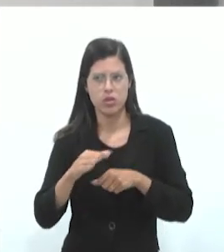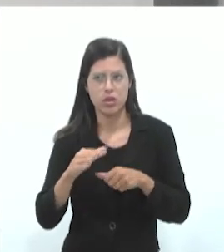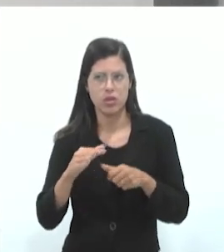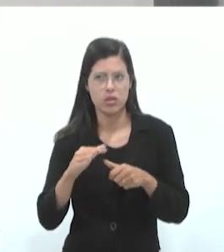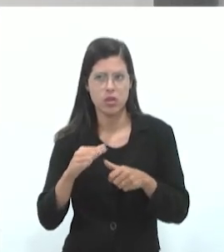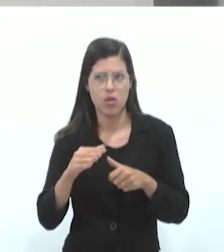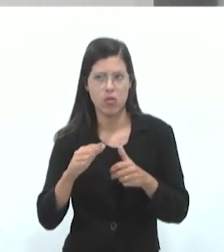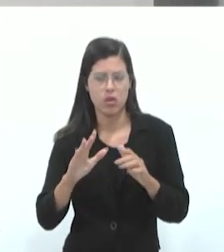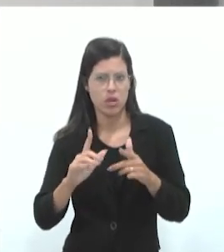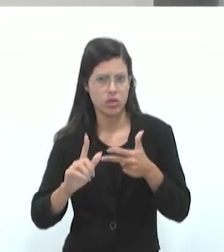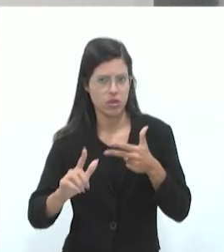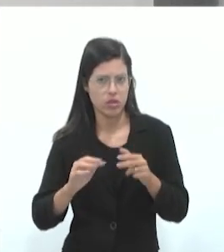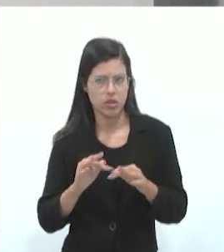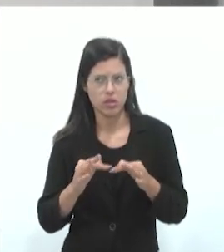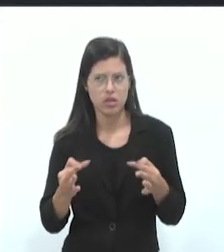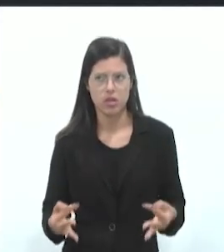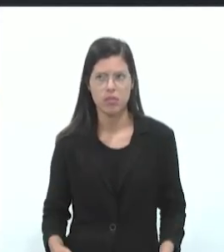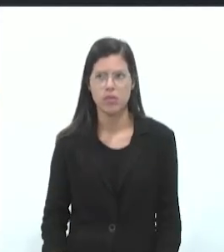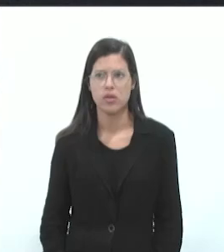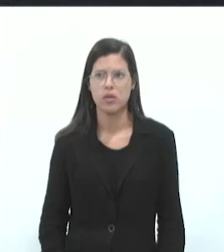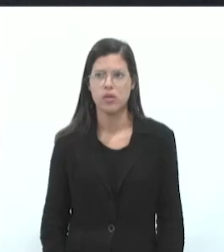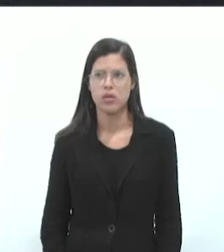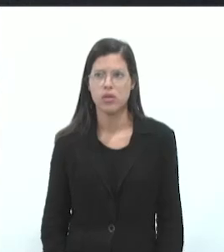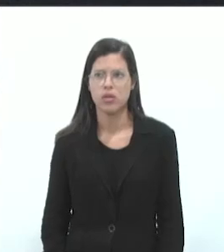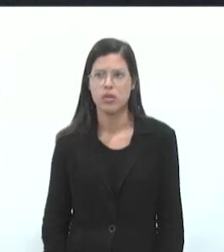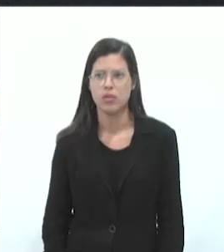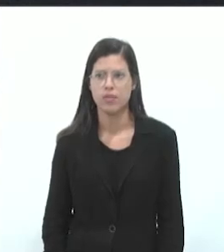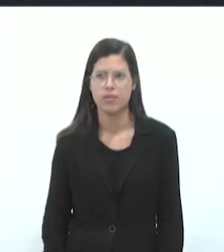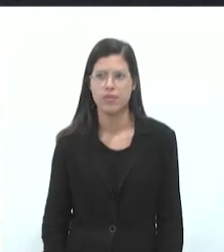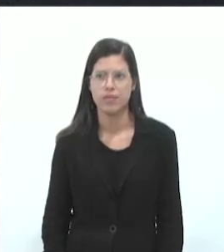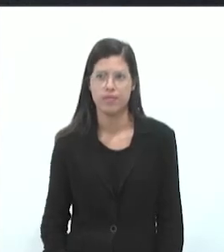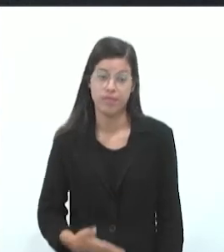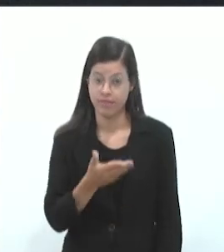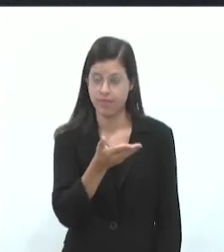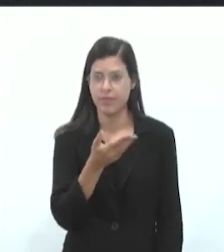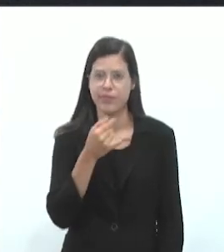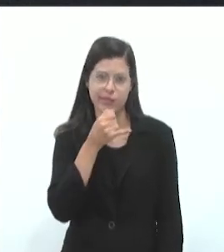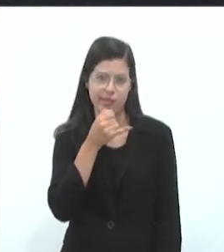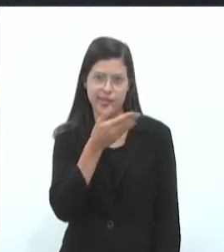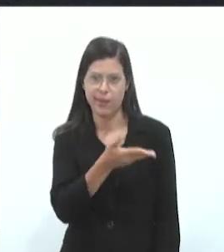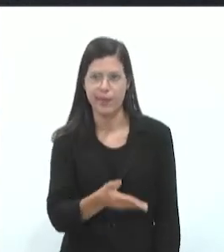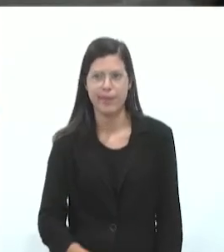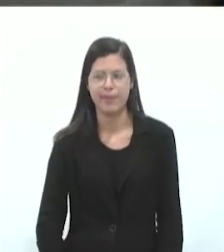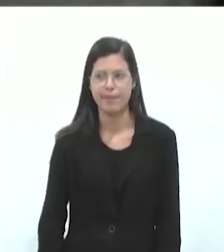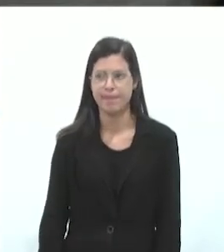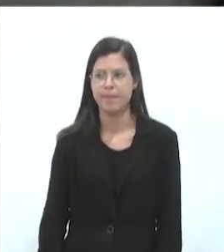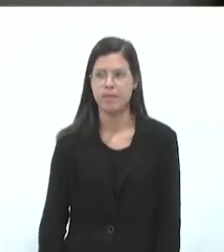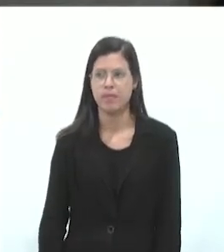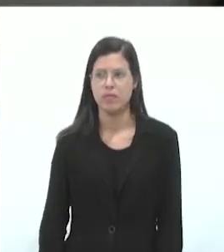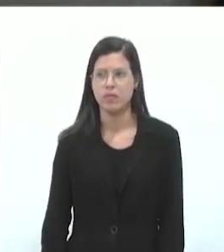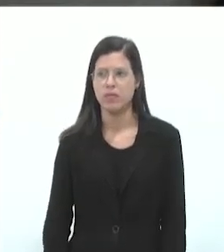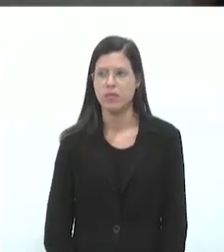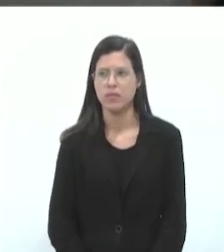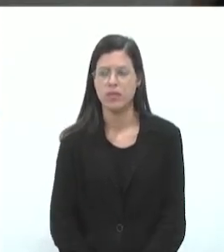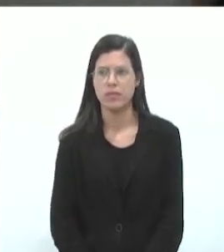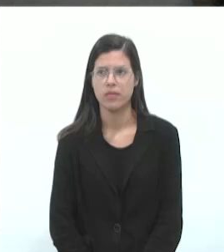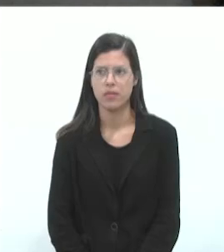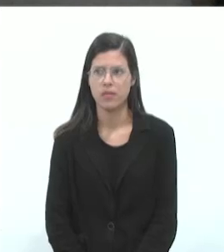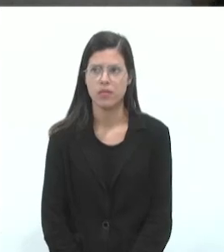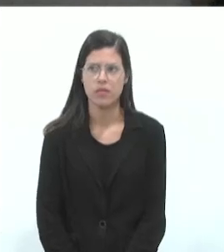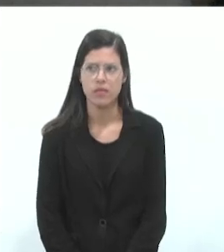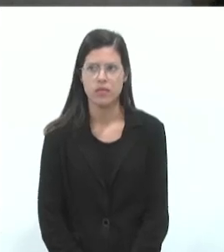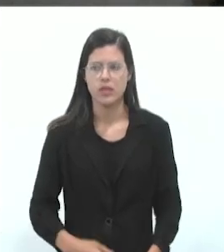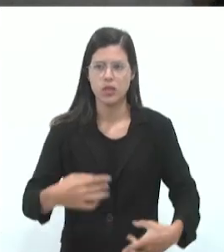discussão. Irmão, eu estou aprovando. Está aí o caso. Veio na hora o exemplo.